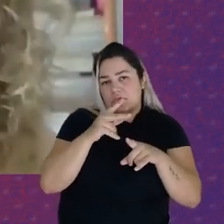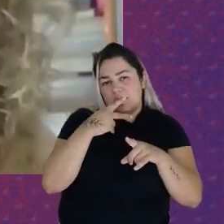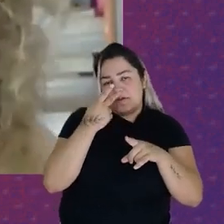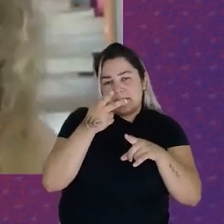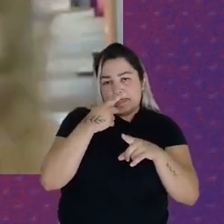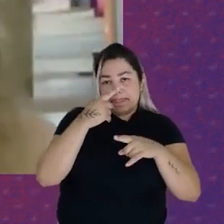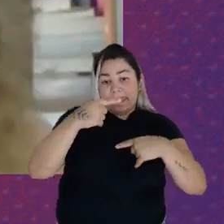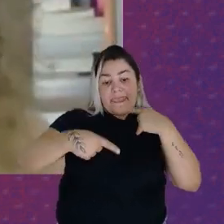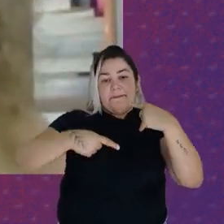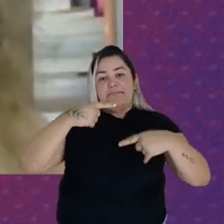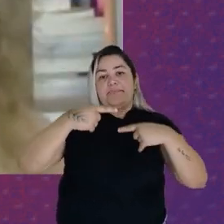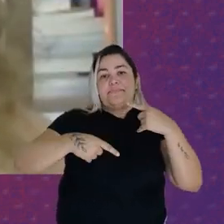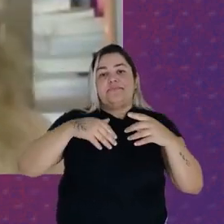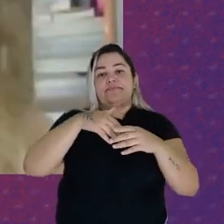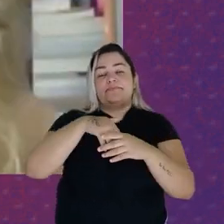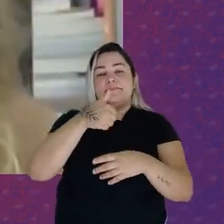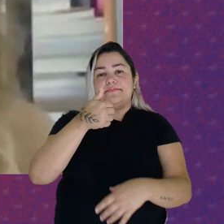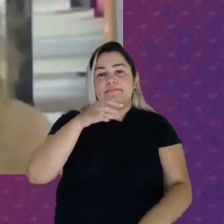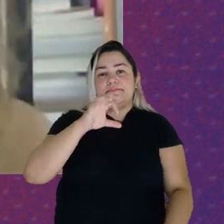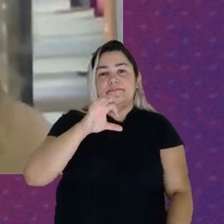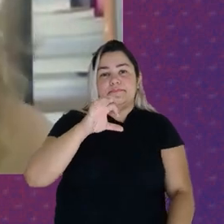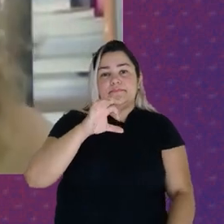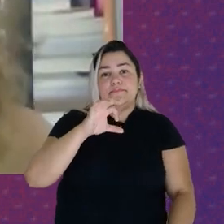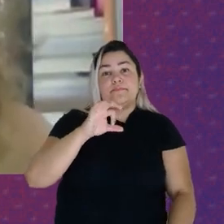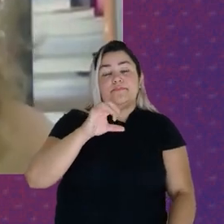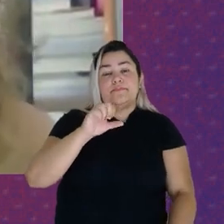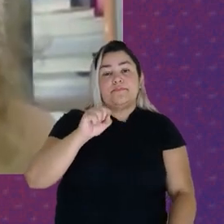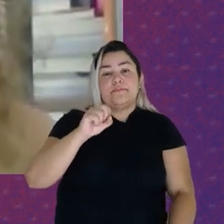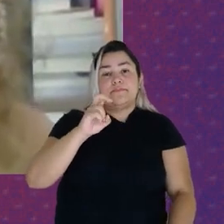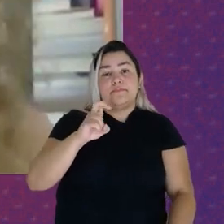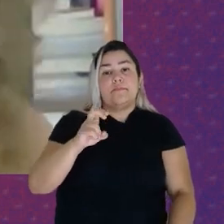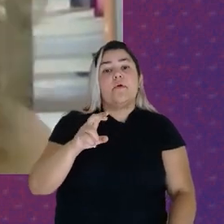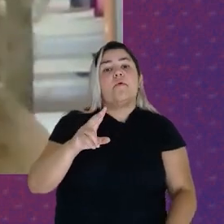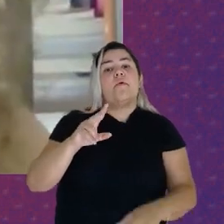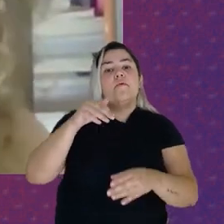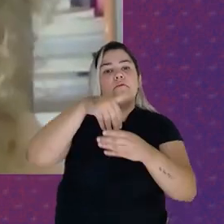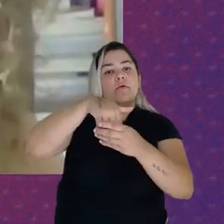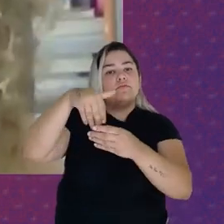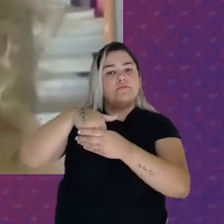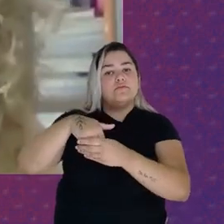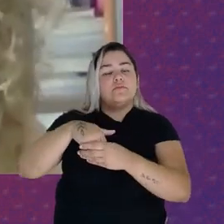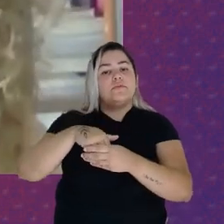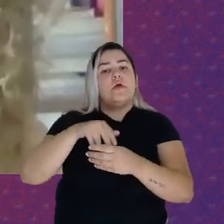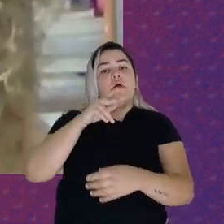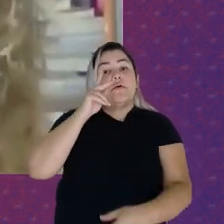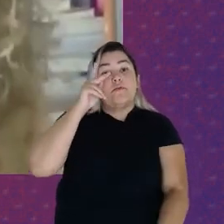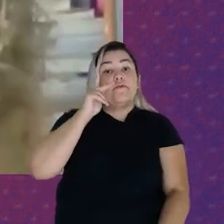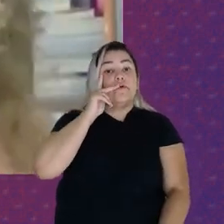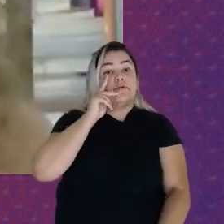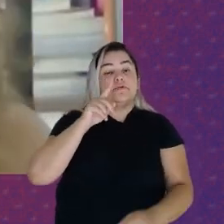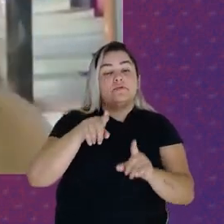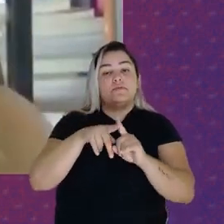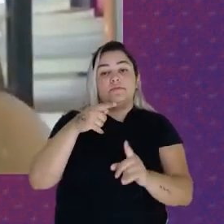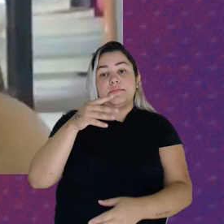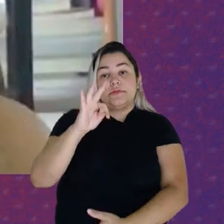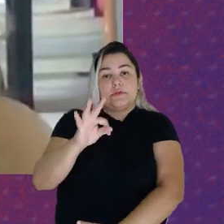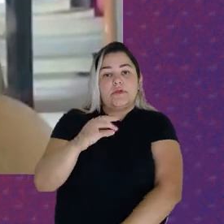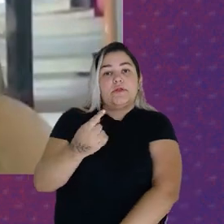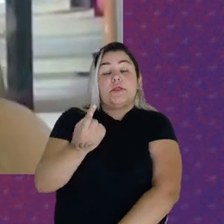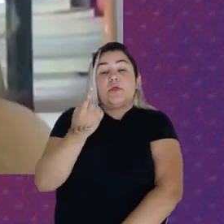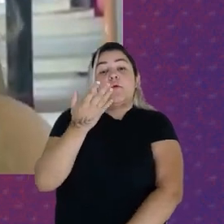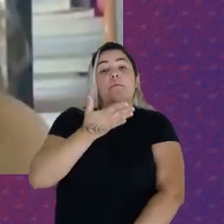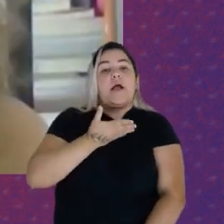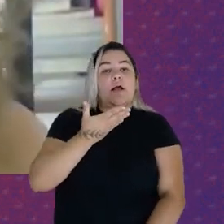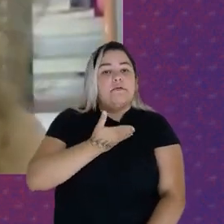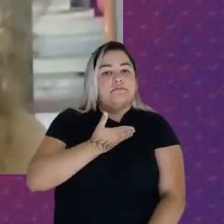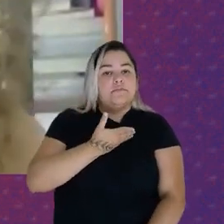eleição, eu tive 1.961 votos, sou a única vereadora do PT aqui na cidade de Vitória, e tenho uma colega vereadora